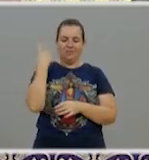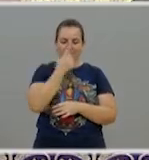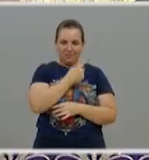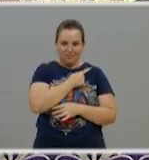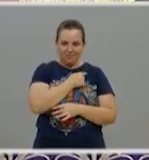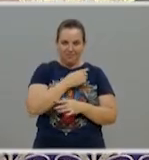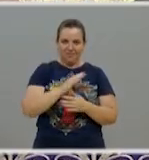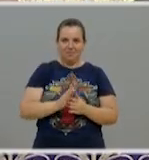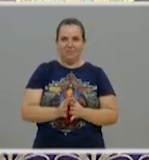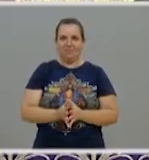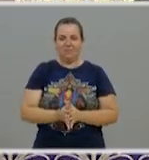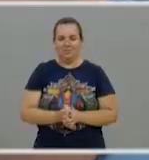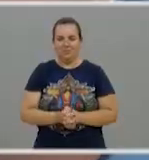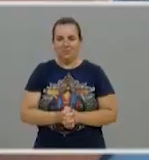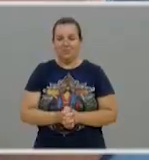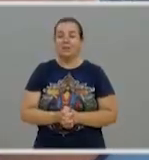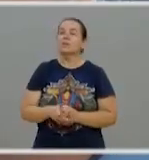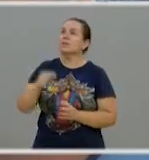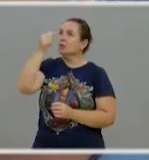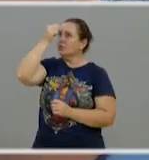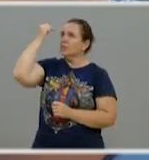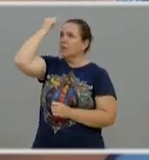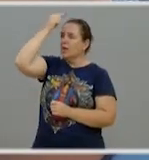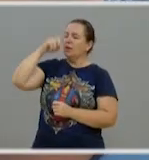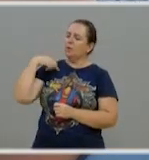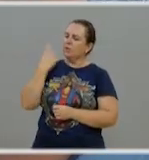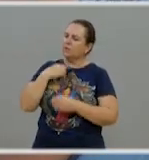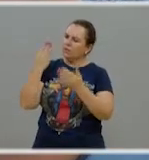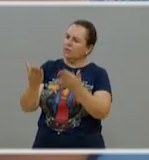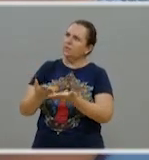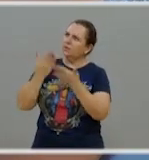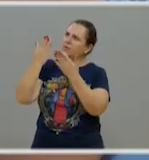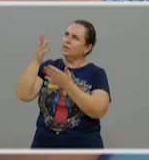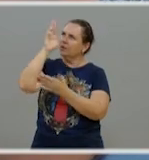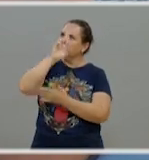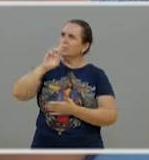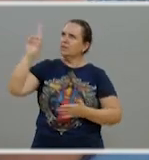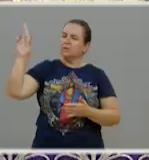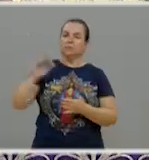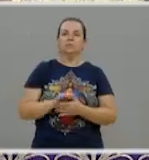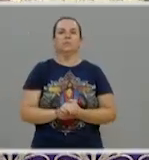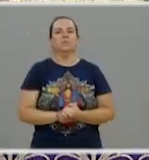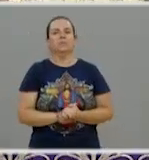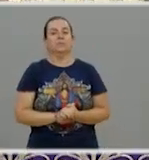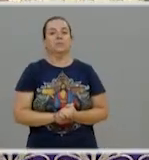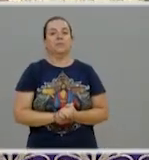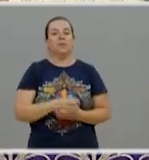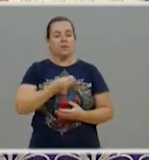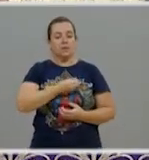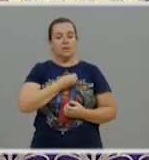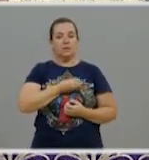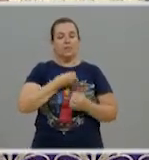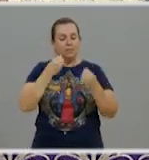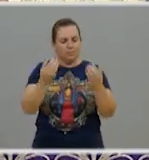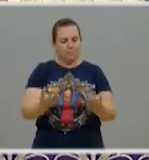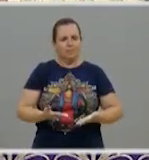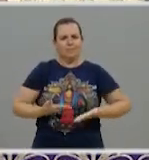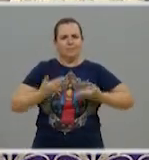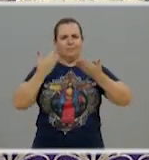Filho e Senhor nosso. Santificai nossa oferenda, ó Senhor. Estando para ser